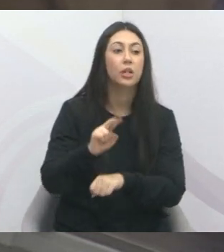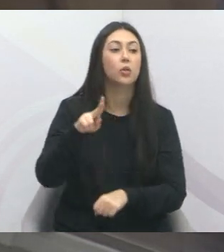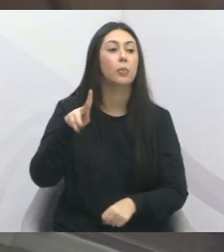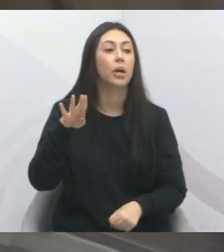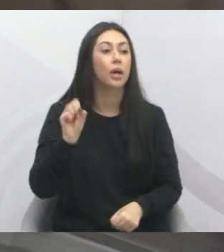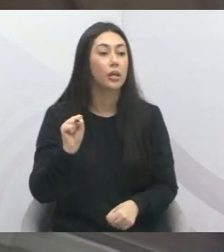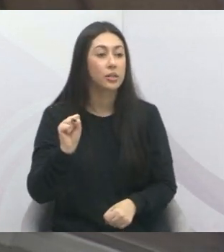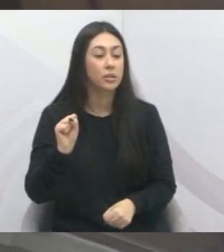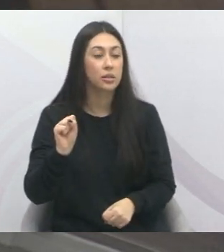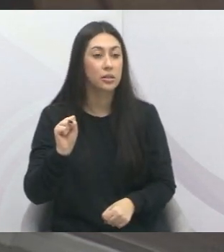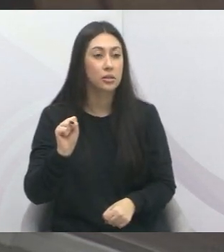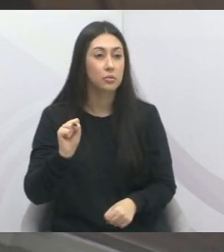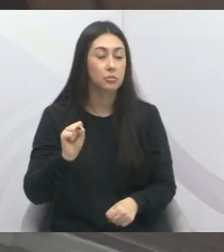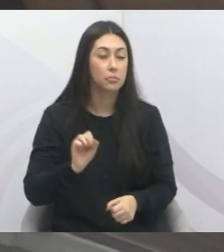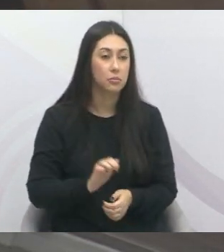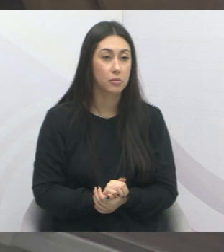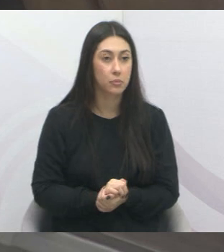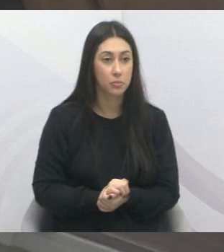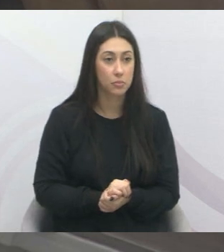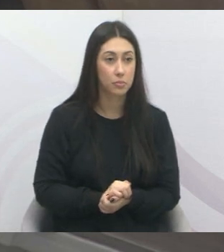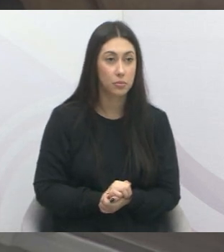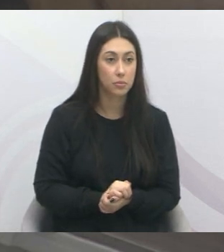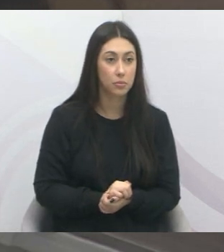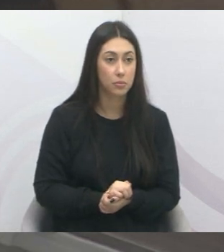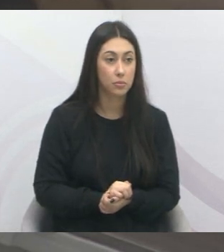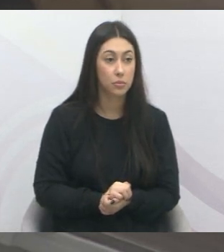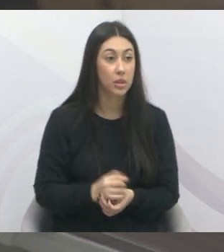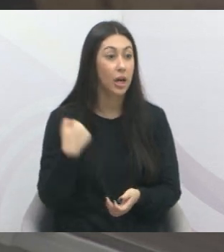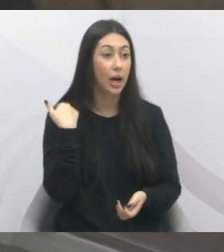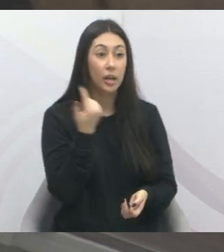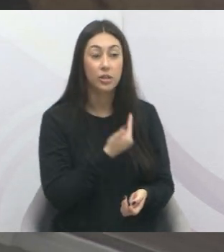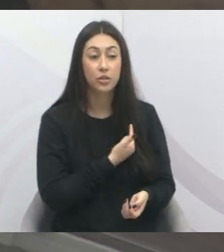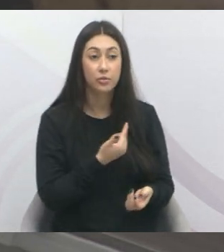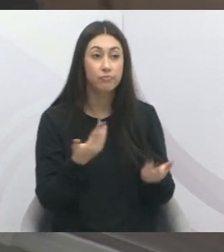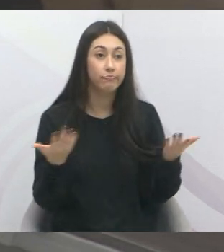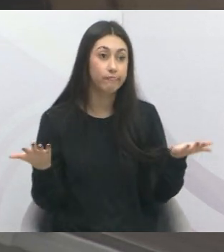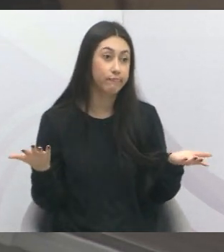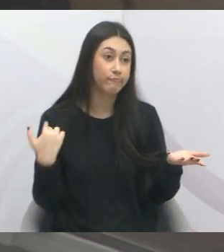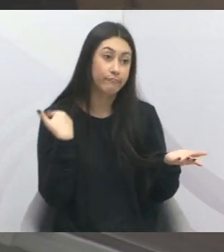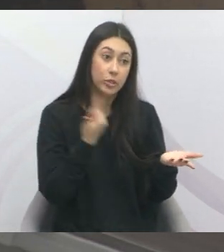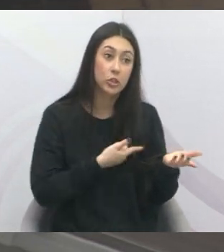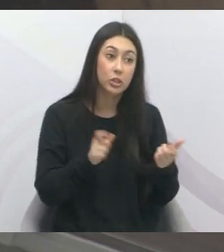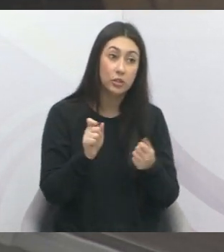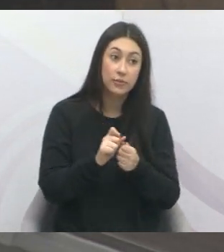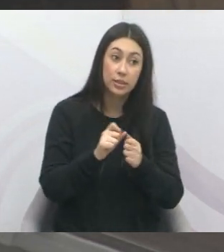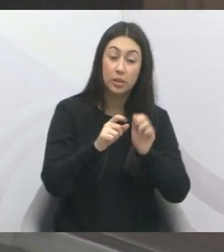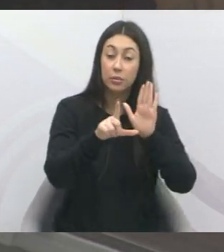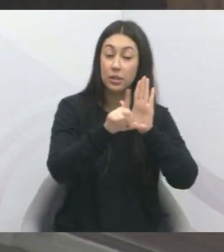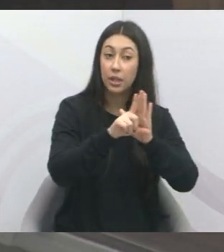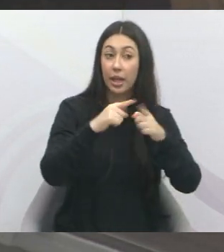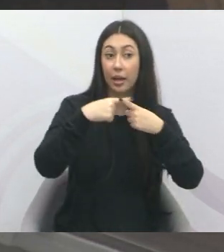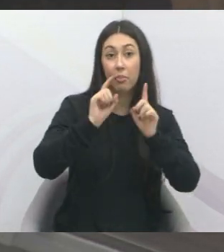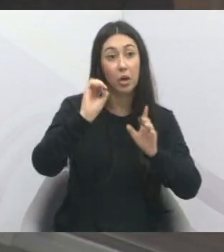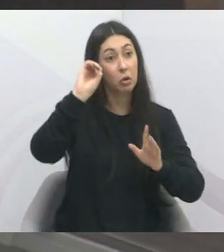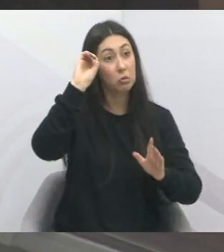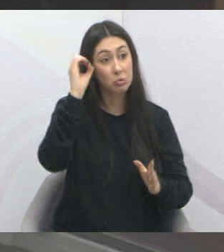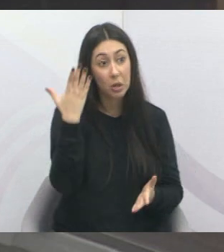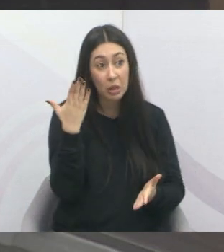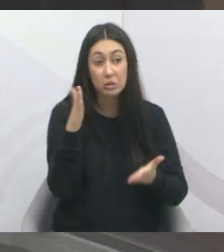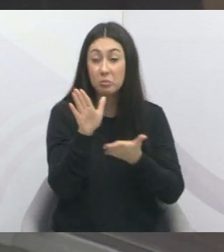unidades de saúde de urgência e emergência do município. E a gente não... nós fizemos uma lei e essa lei, ela não, Paulinho,